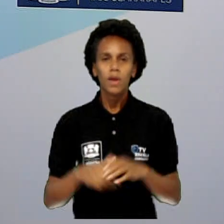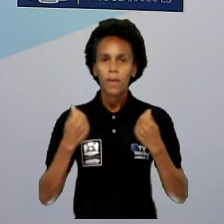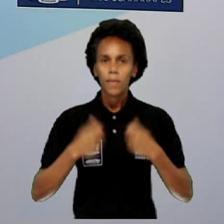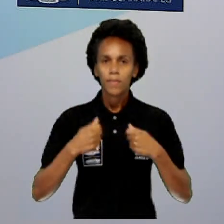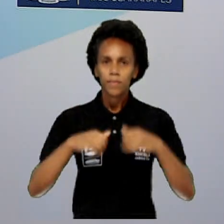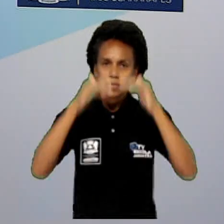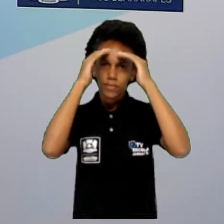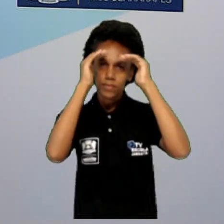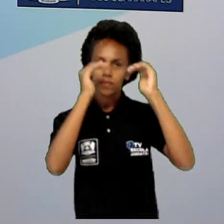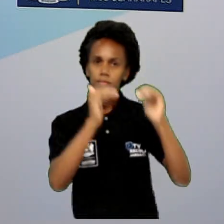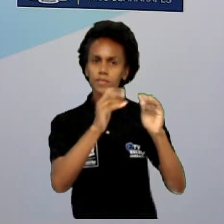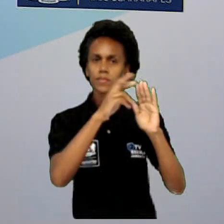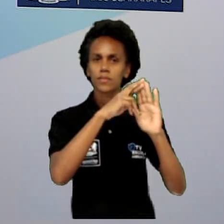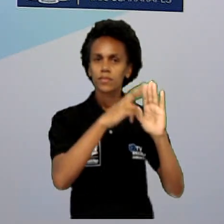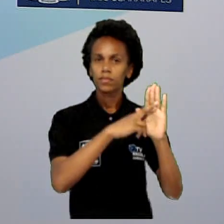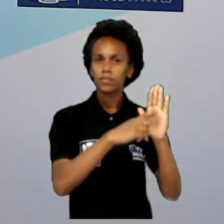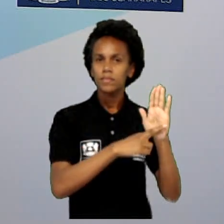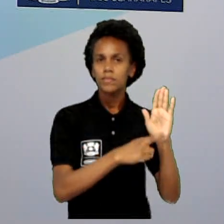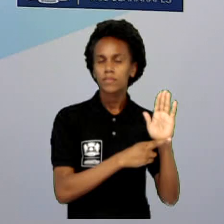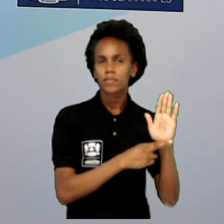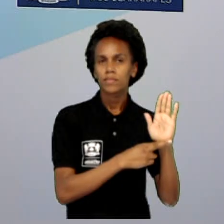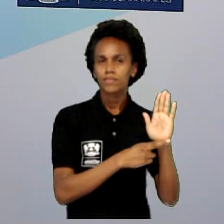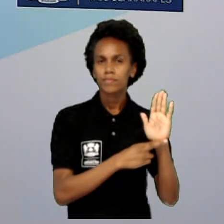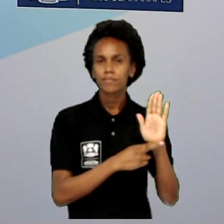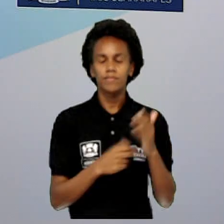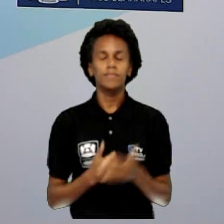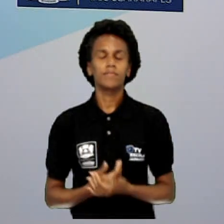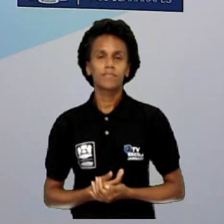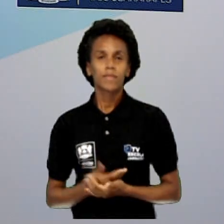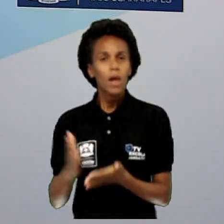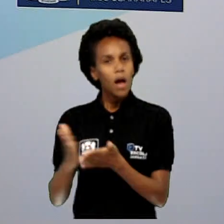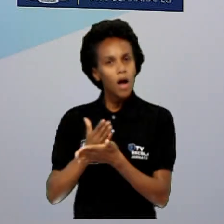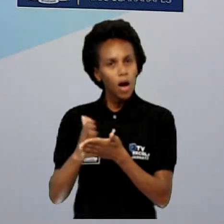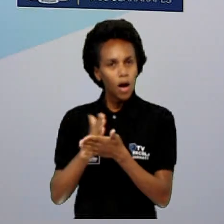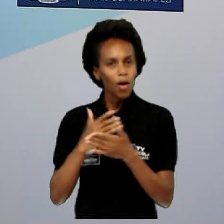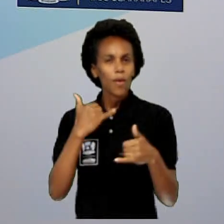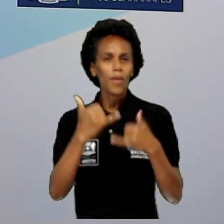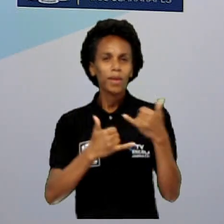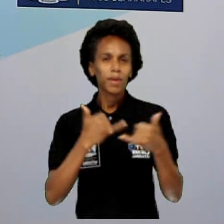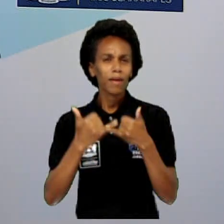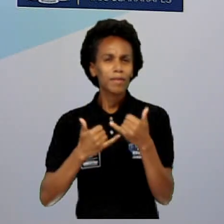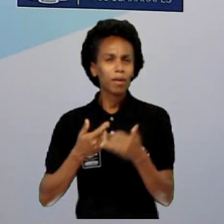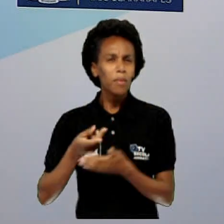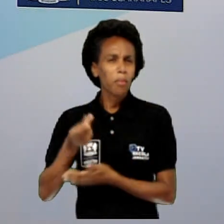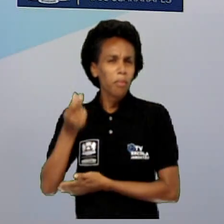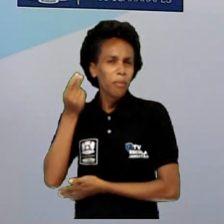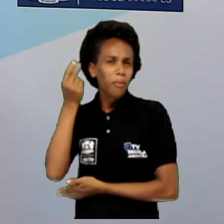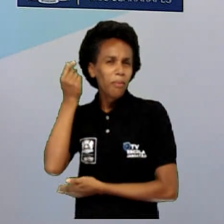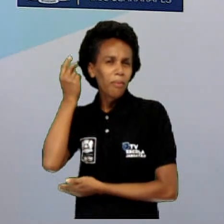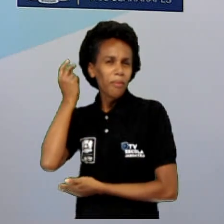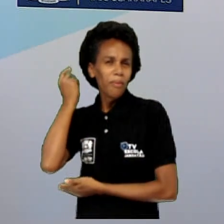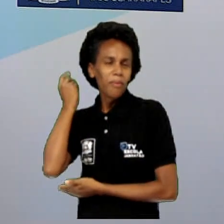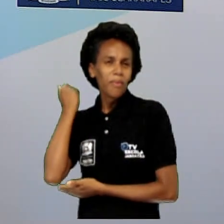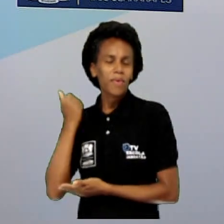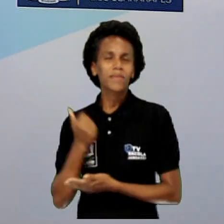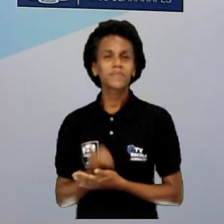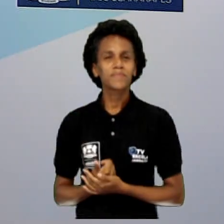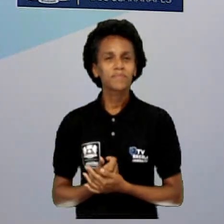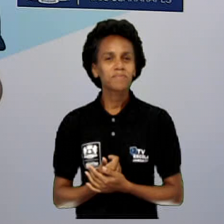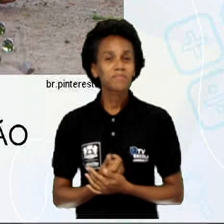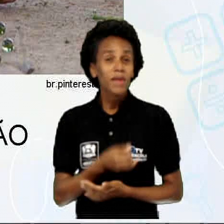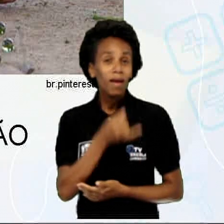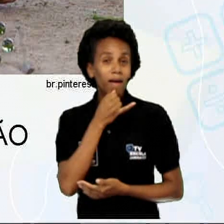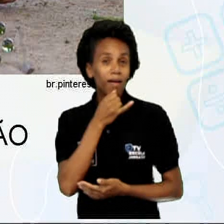algumas brincadeiras, elas são assim bem antigas, não é verdade? Eu coloquei aqui, por exemplo, ó, as bolinhas de